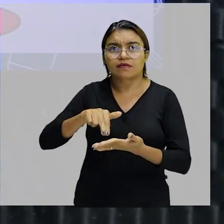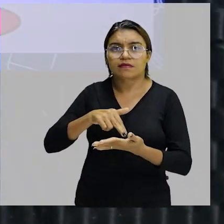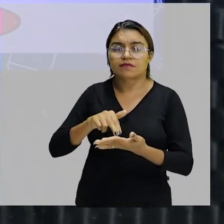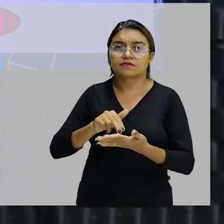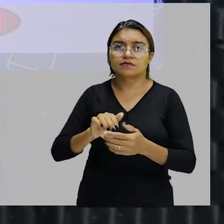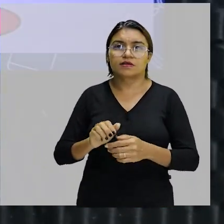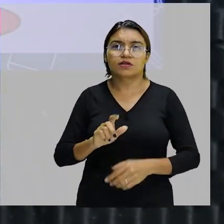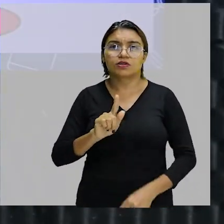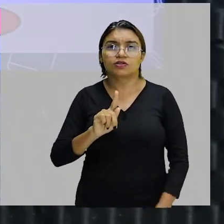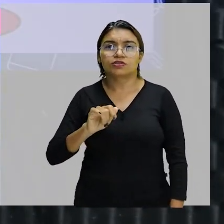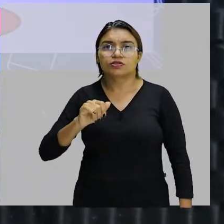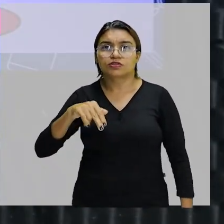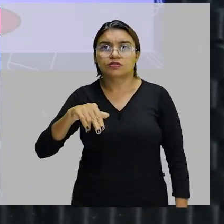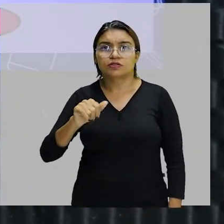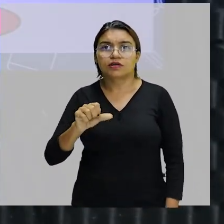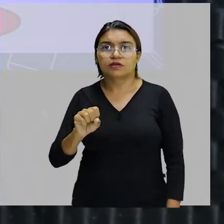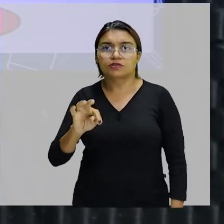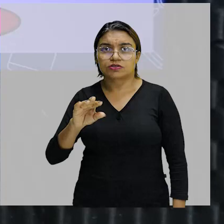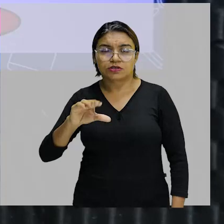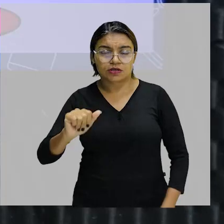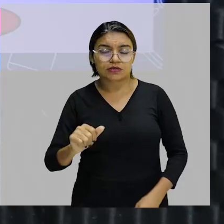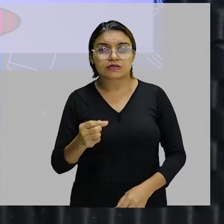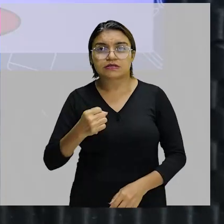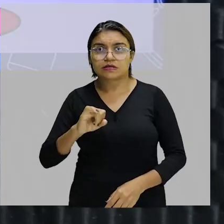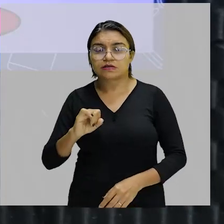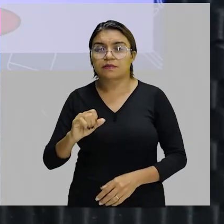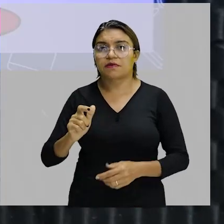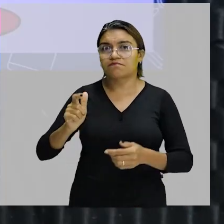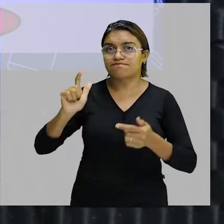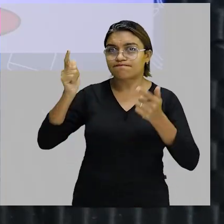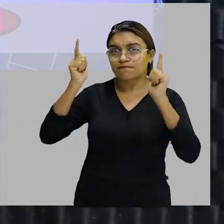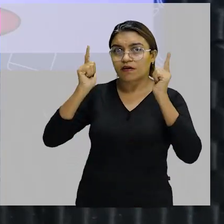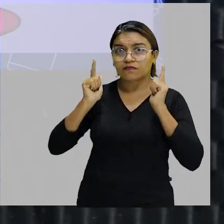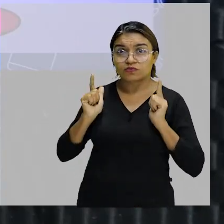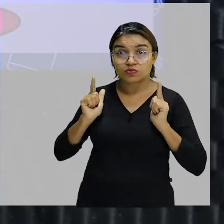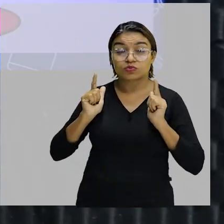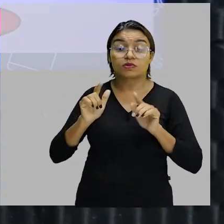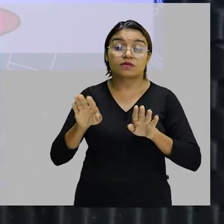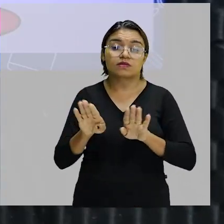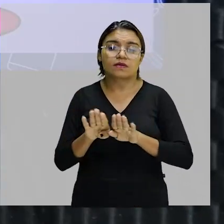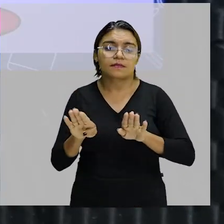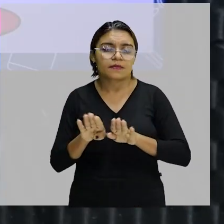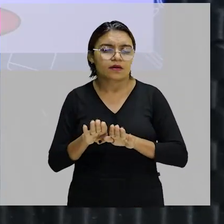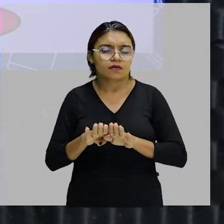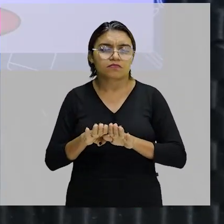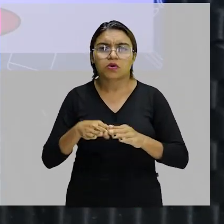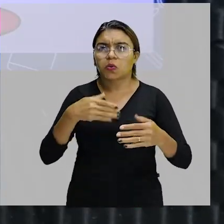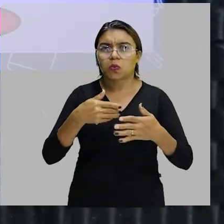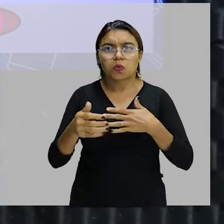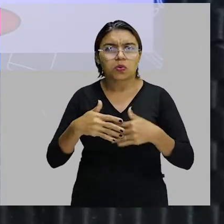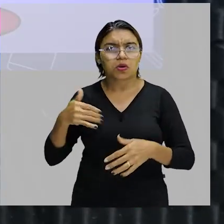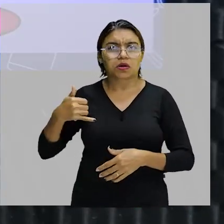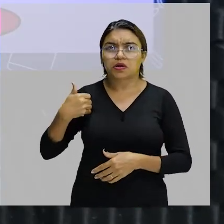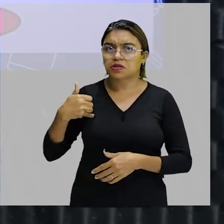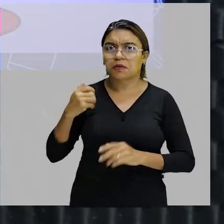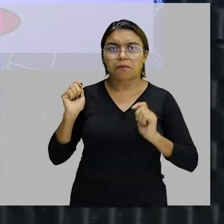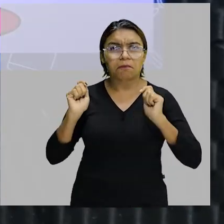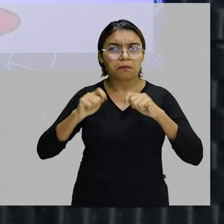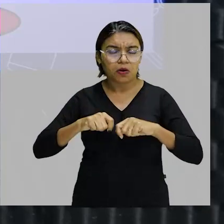se eu pratico alguma prática de aventura, aquilo ali é para qualquer idade.